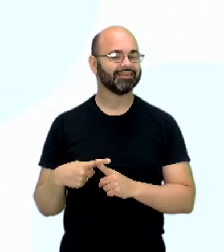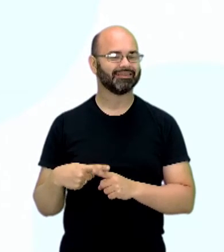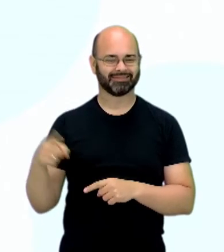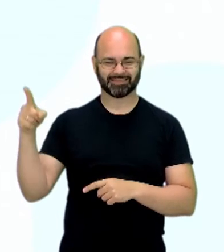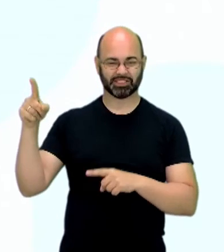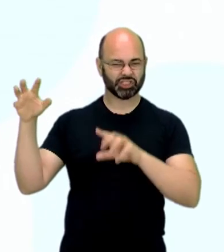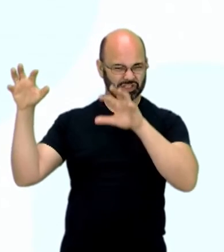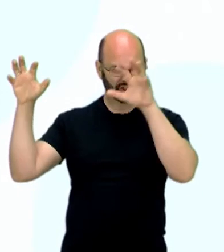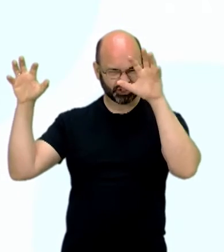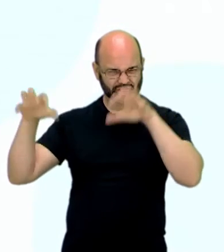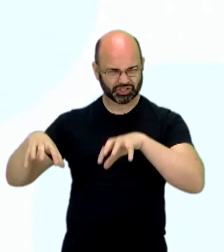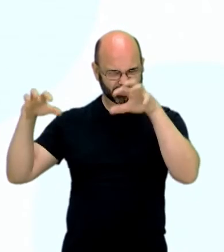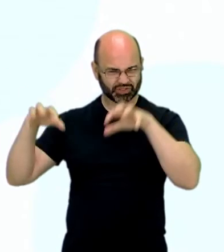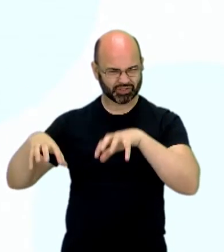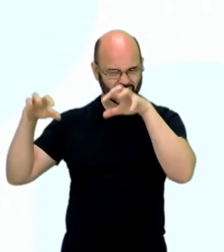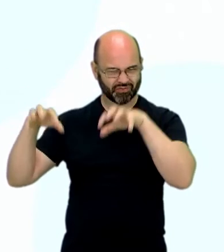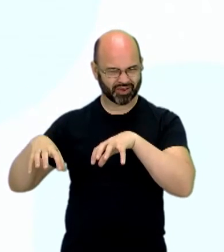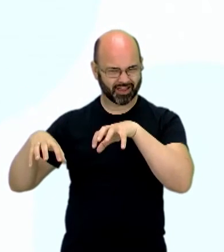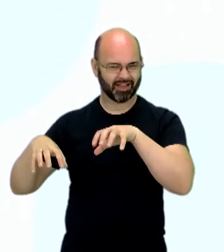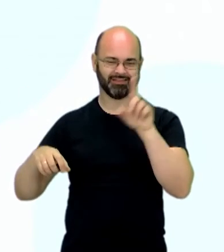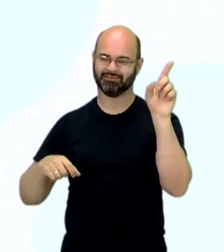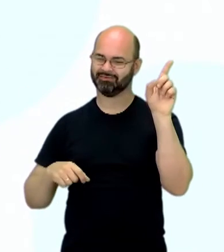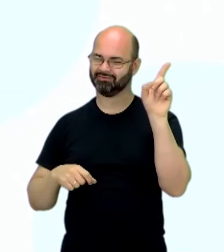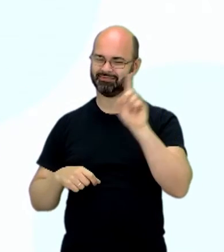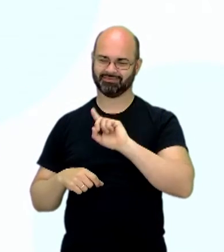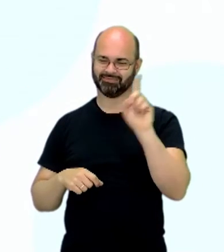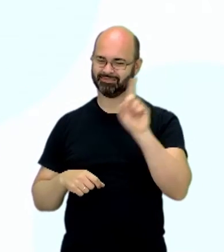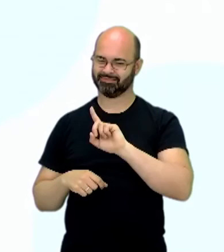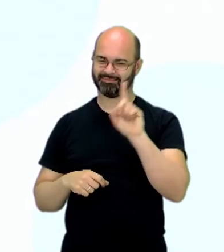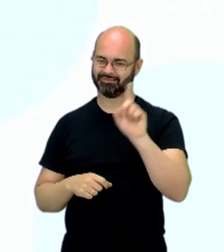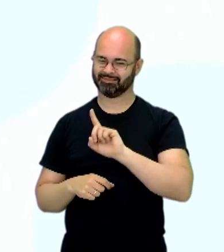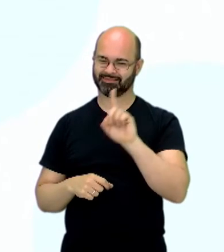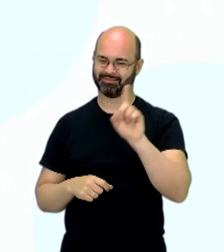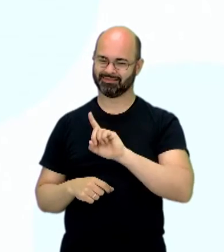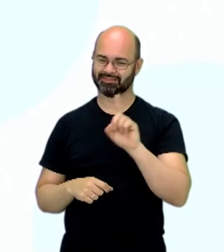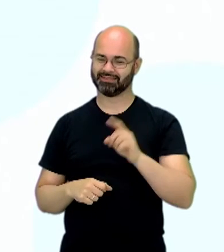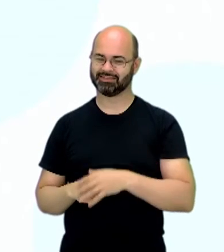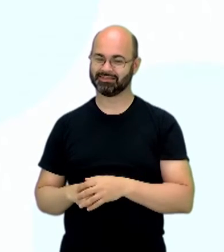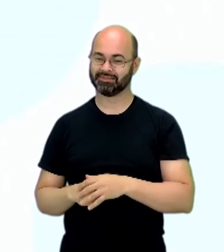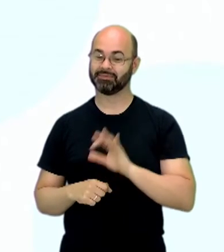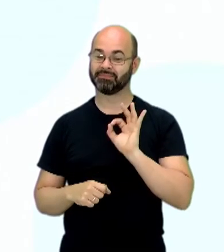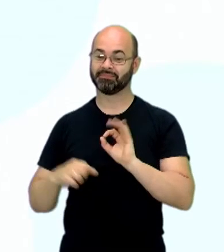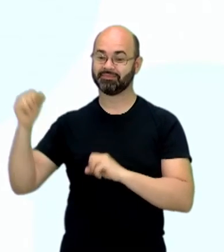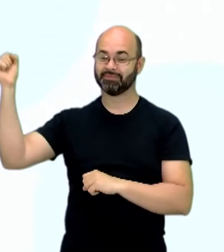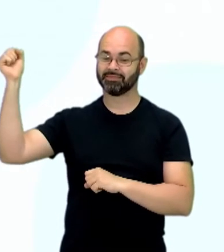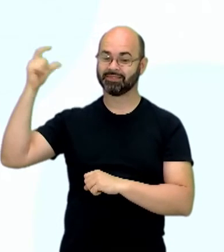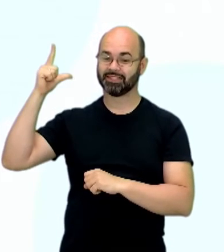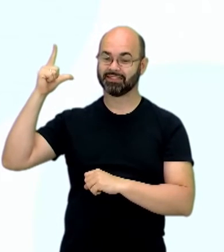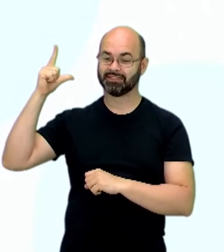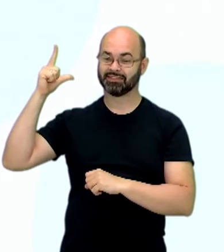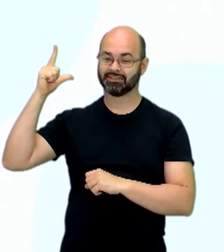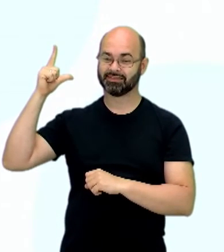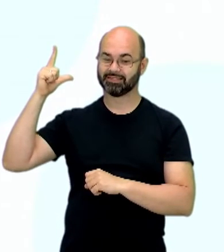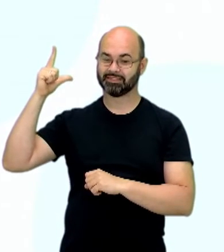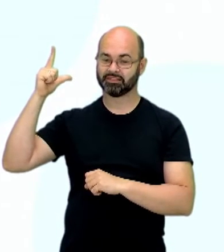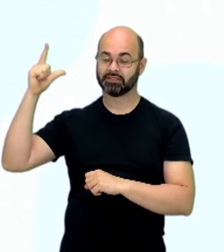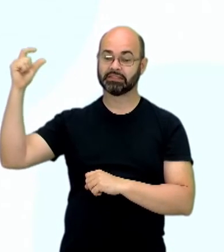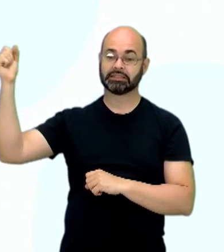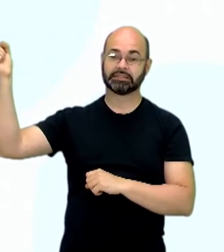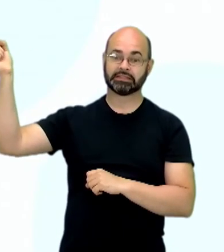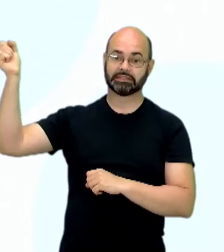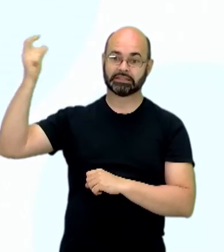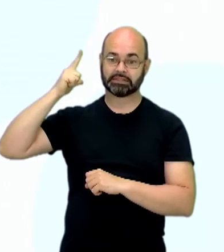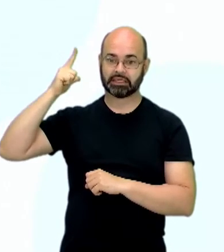não era na rain que ela estava ensinando, mas sim in the sun. Ela ficou embaixo do sol o dia